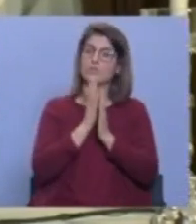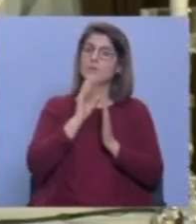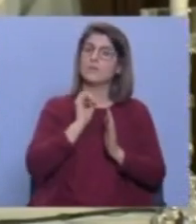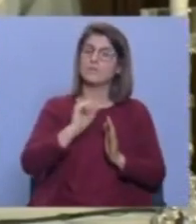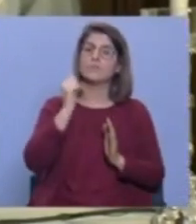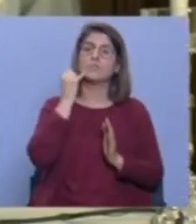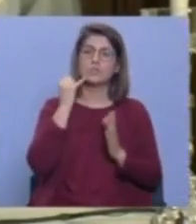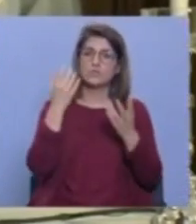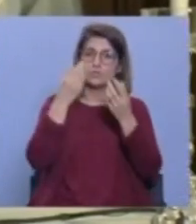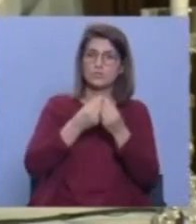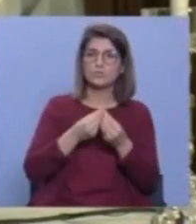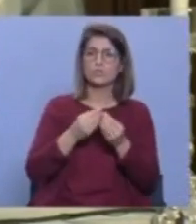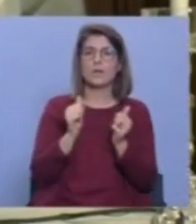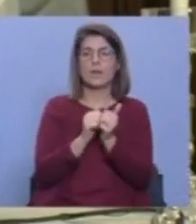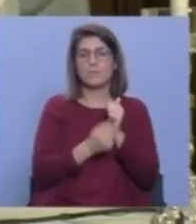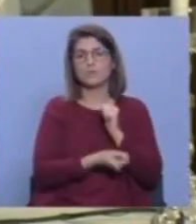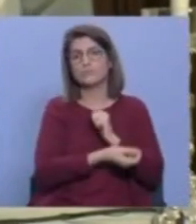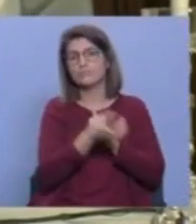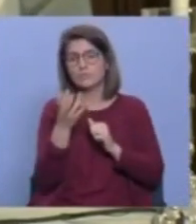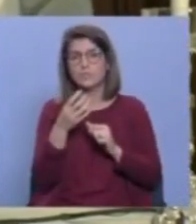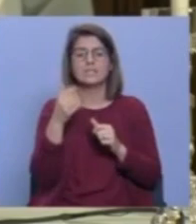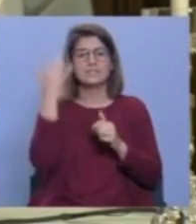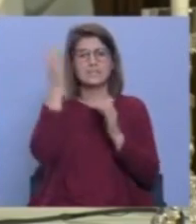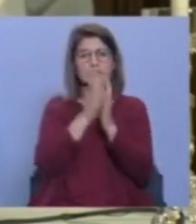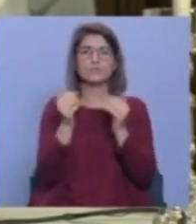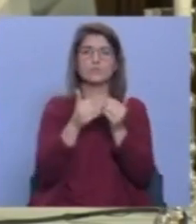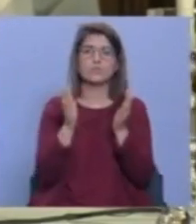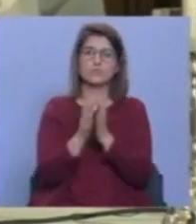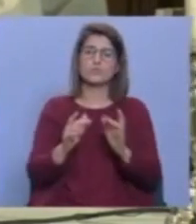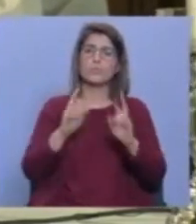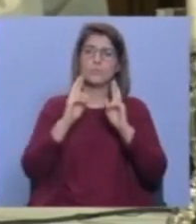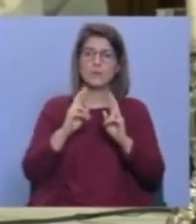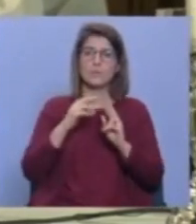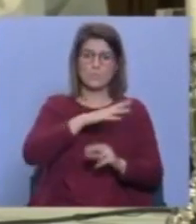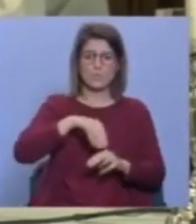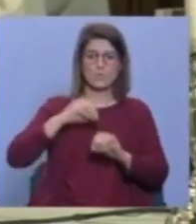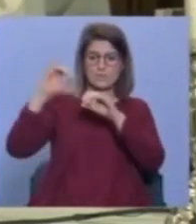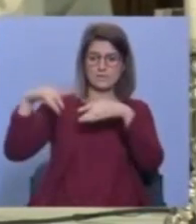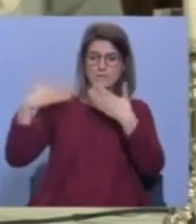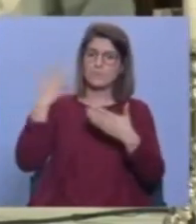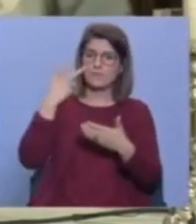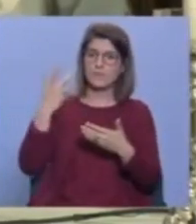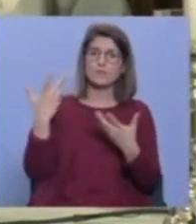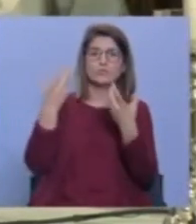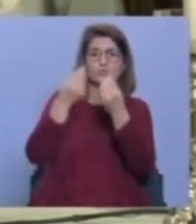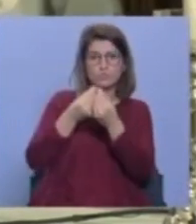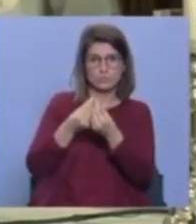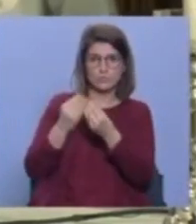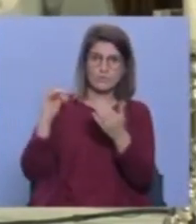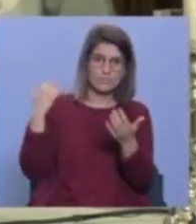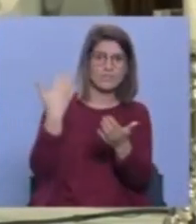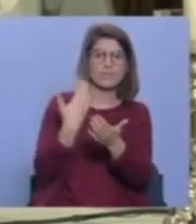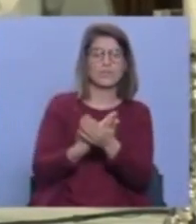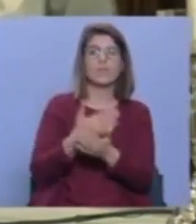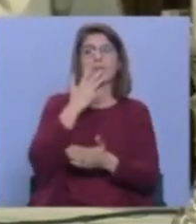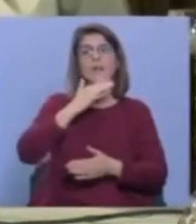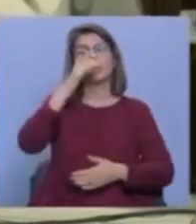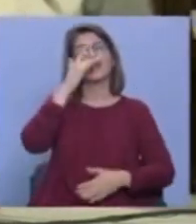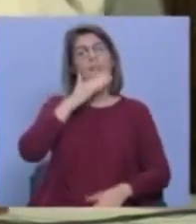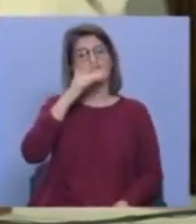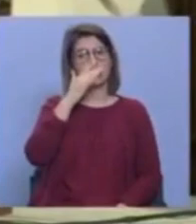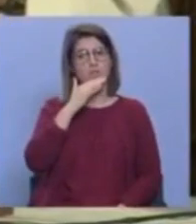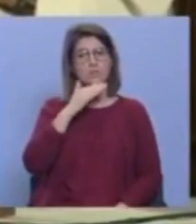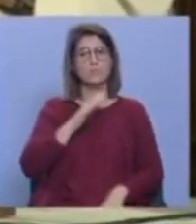seu esposo, os bem-aventurados apóstolos e todos os santos, que desde o princípio do mundo viveram na vossa amizade, para cantarmos os vossos